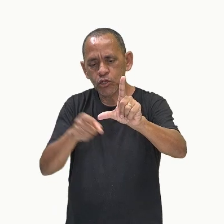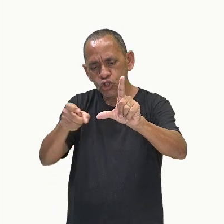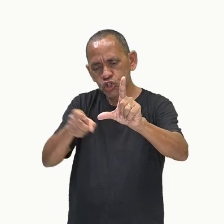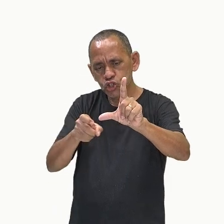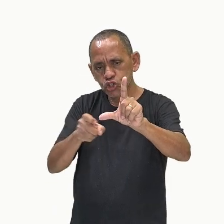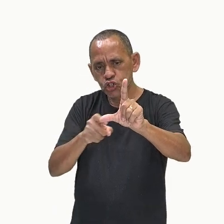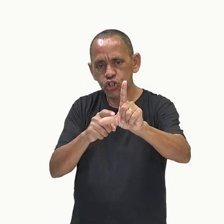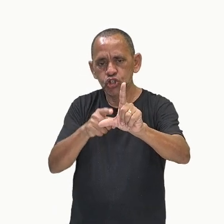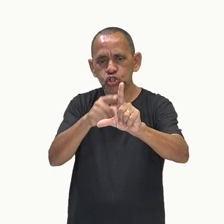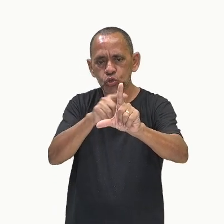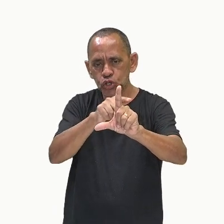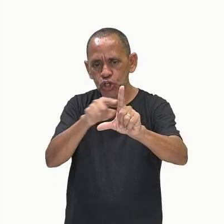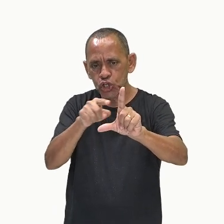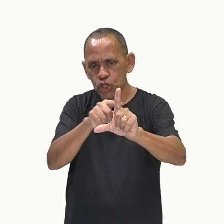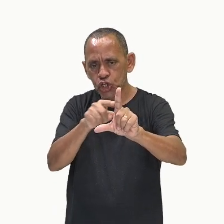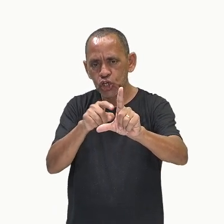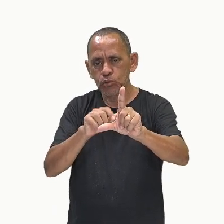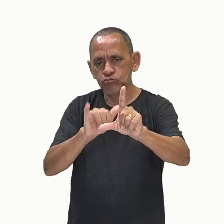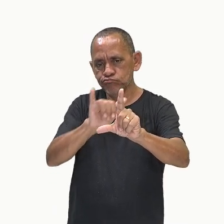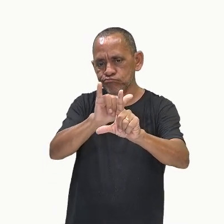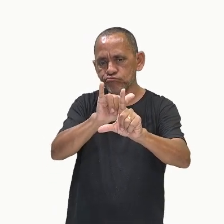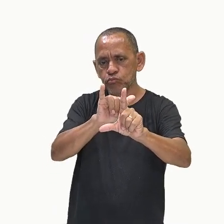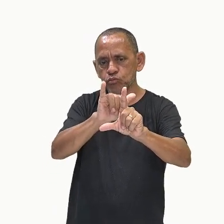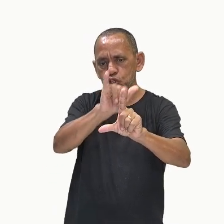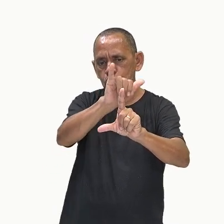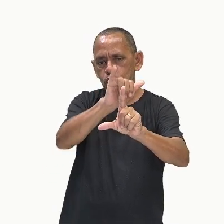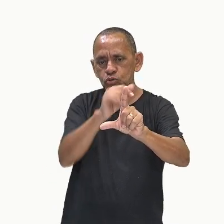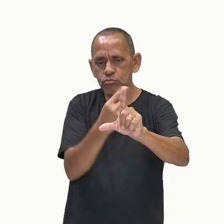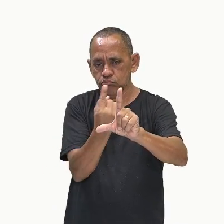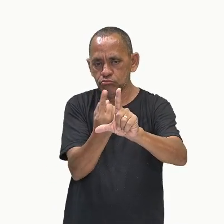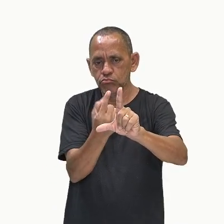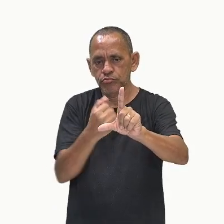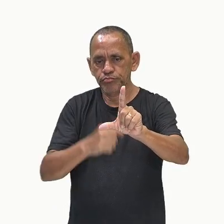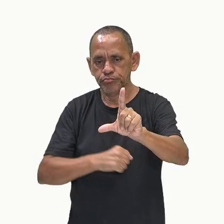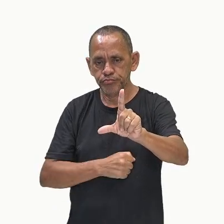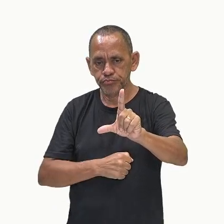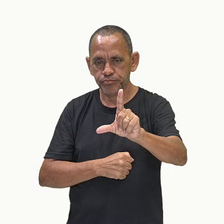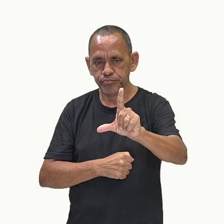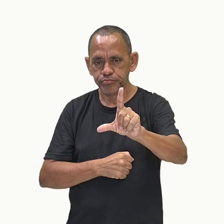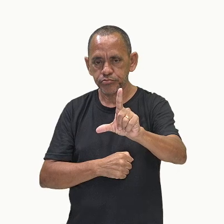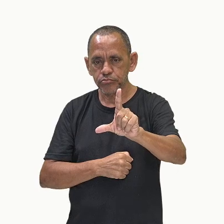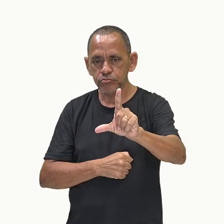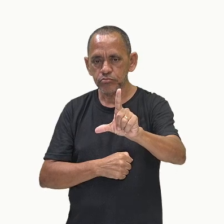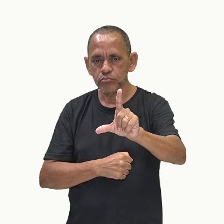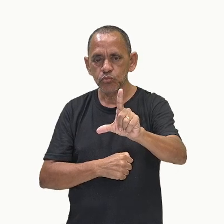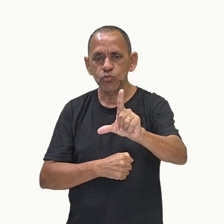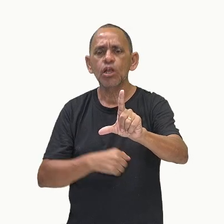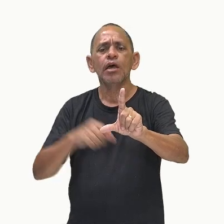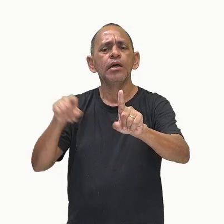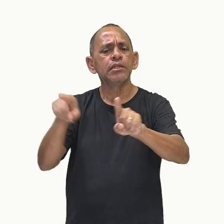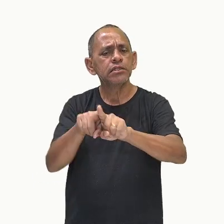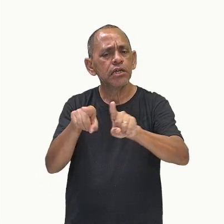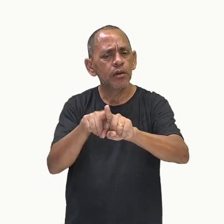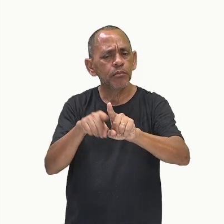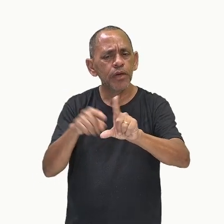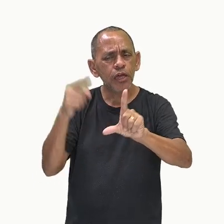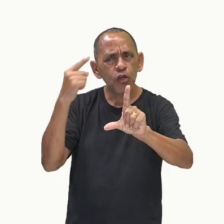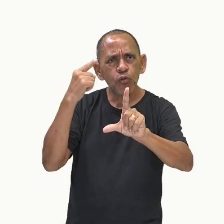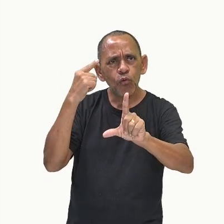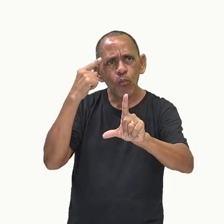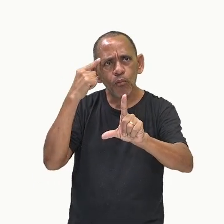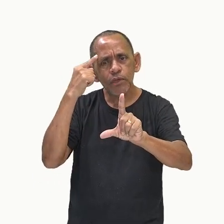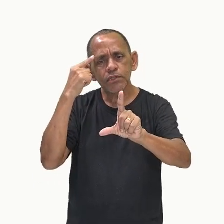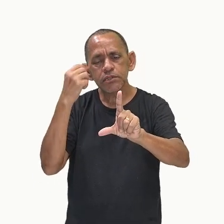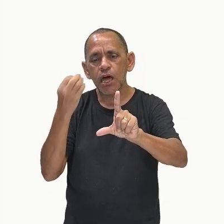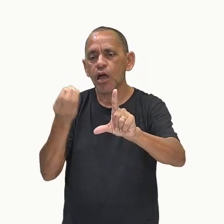e 1. 2 em x, 1 em y. Da mesma forma, vamos pensar para o